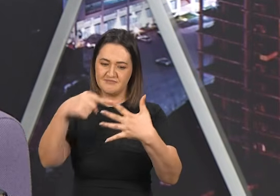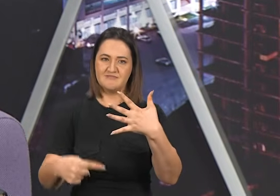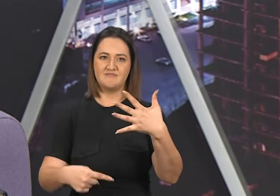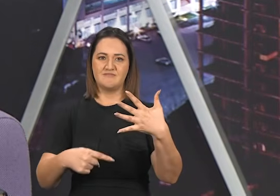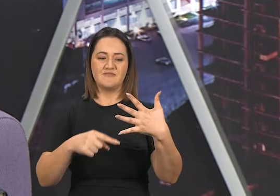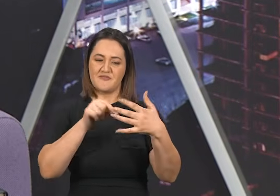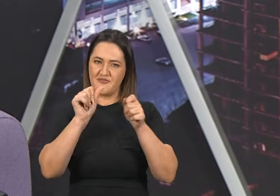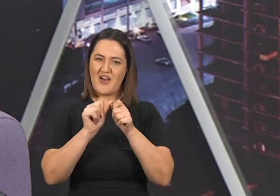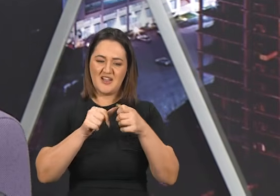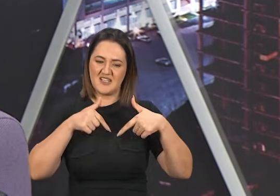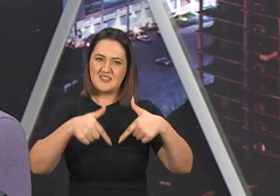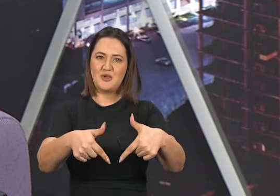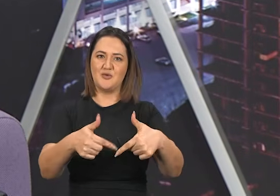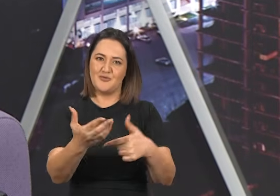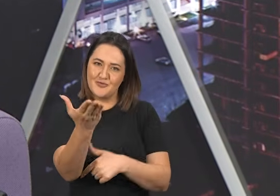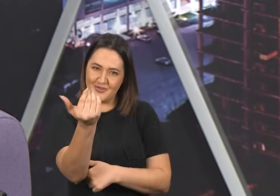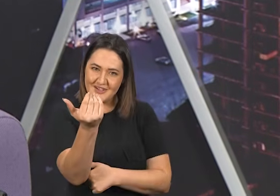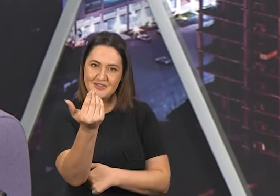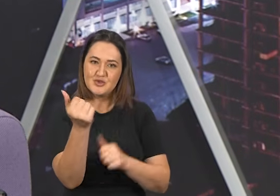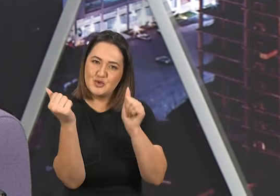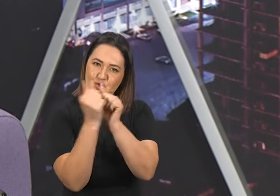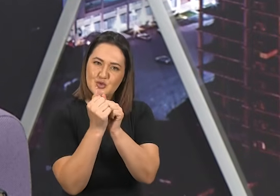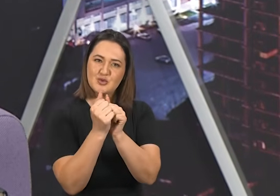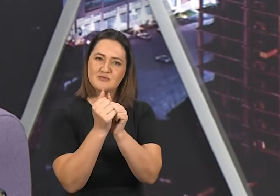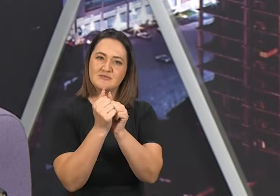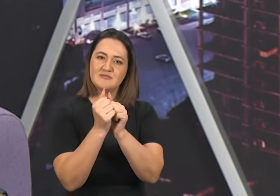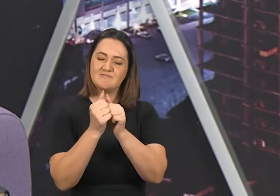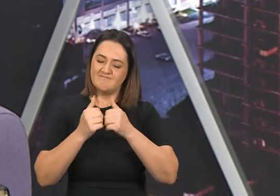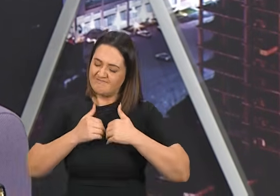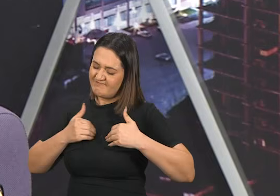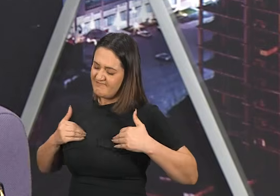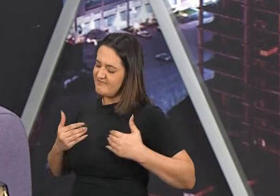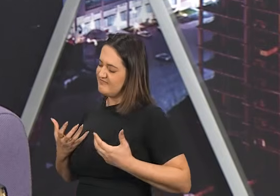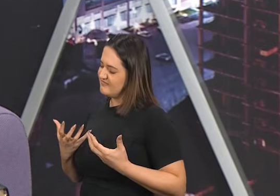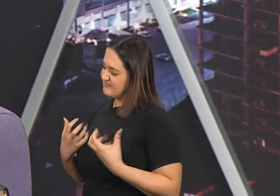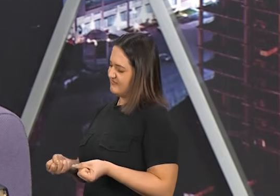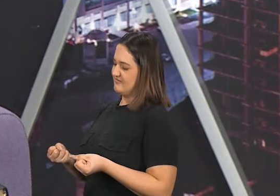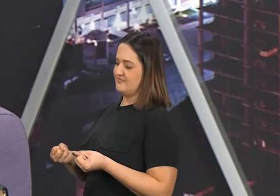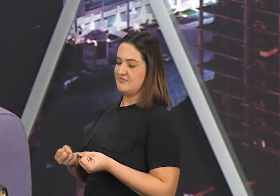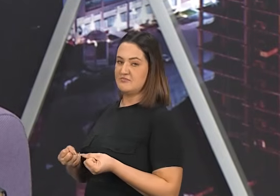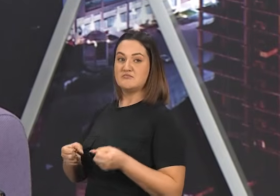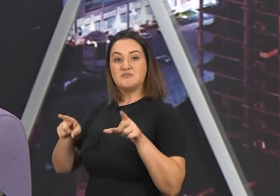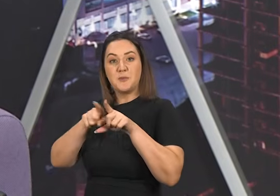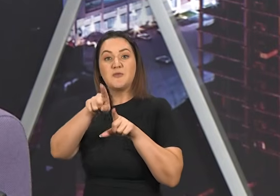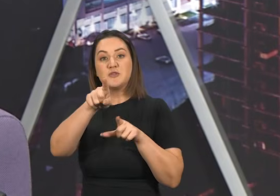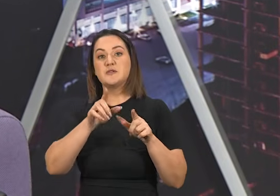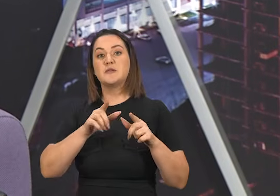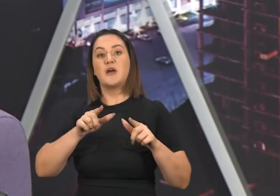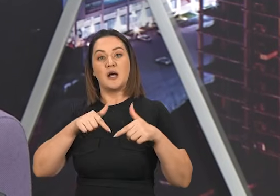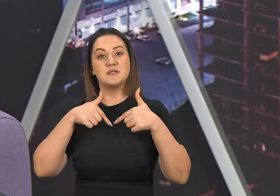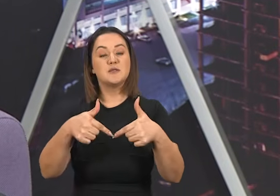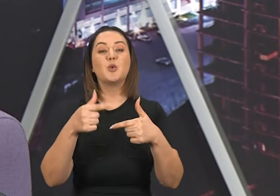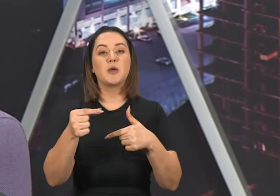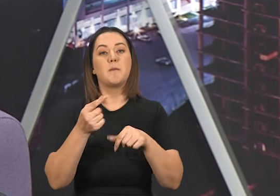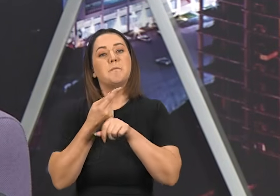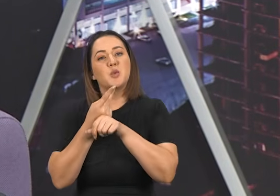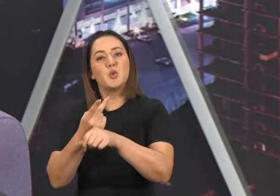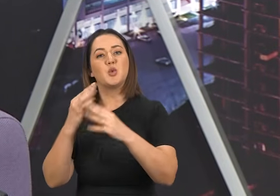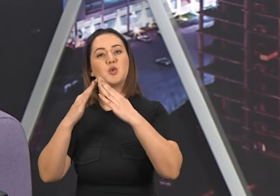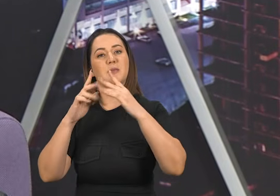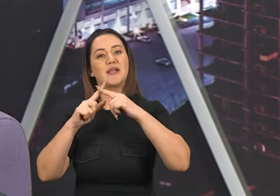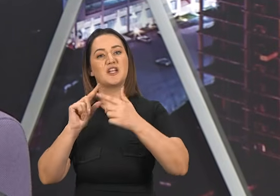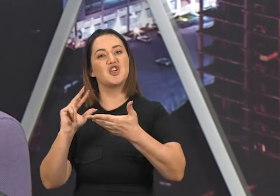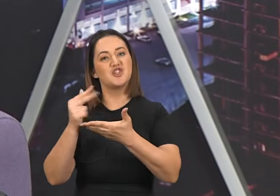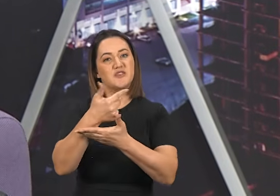isso. Vem com a gente. Chega mais perto. Abra o seu coração. Procure uma igreja adventista do 7º